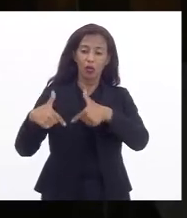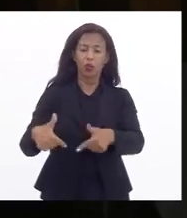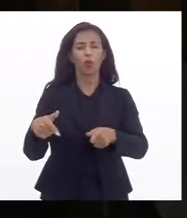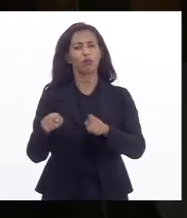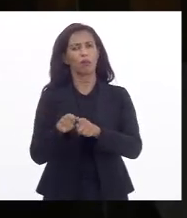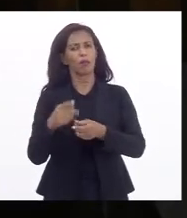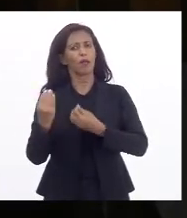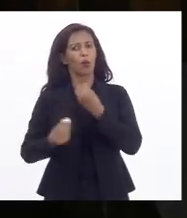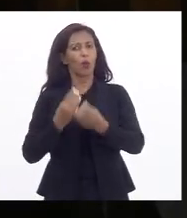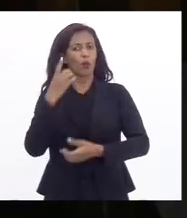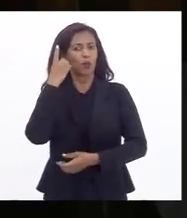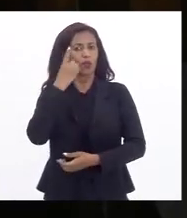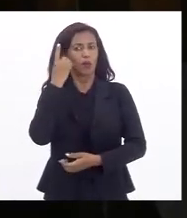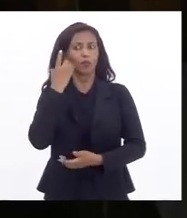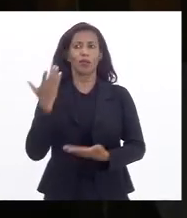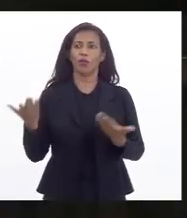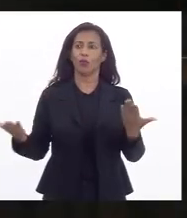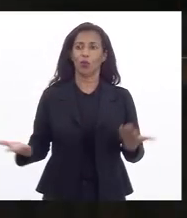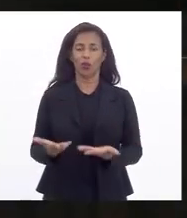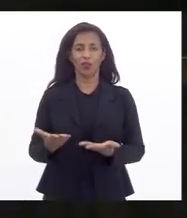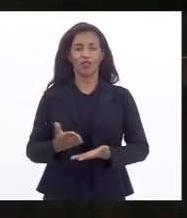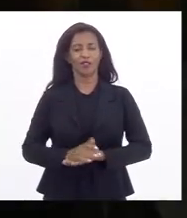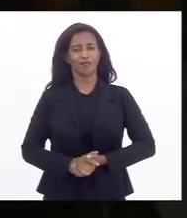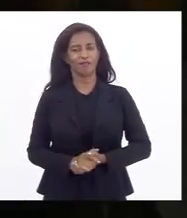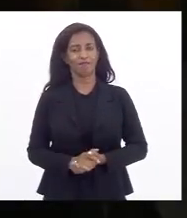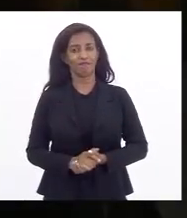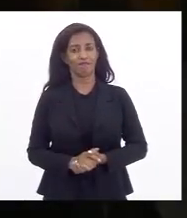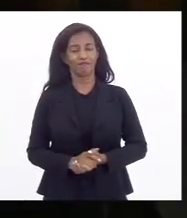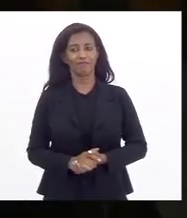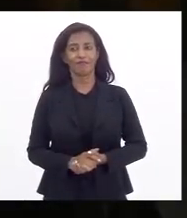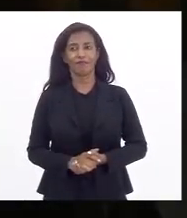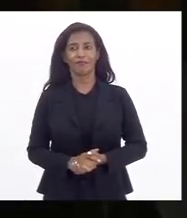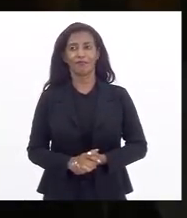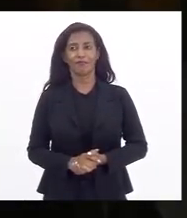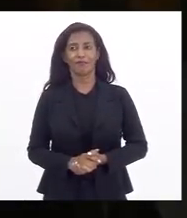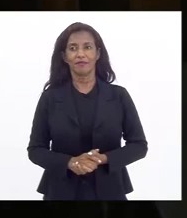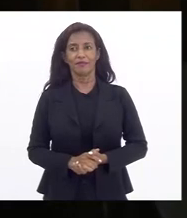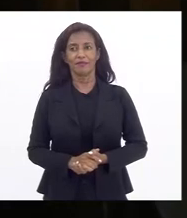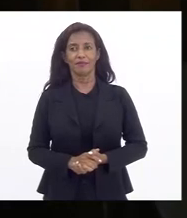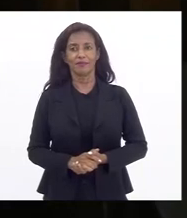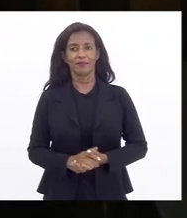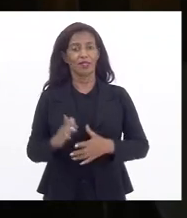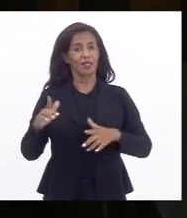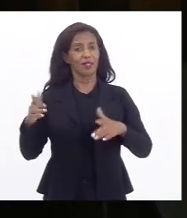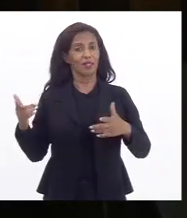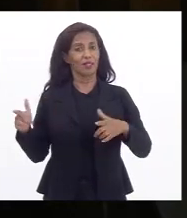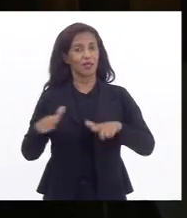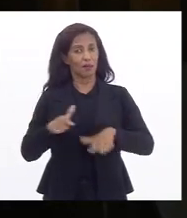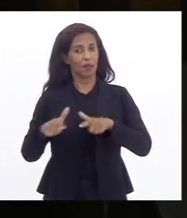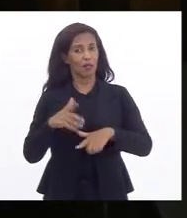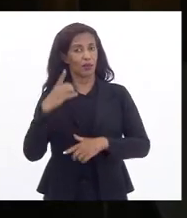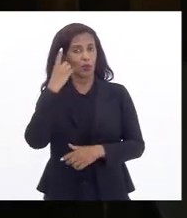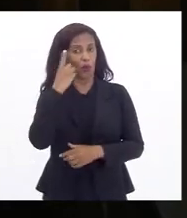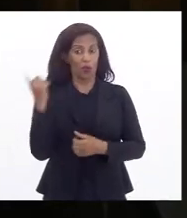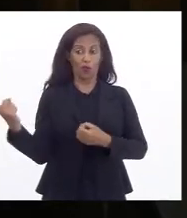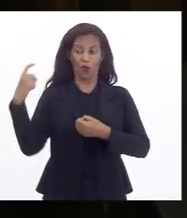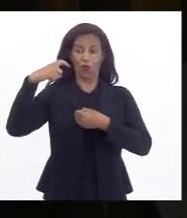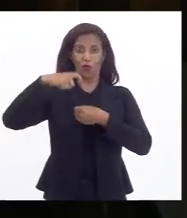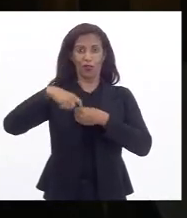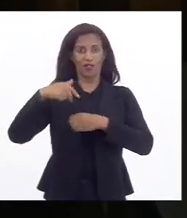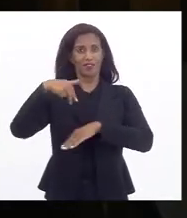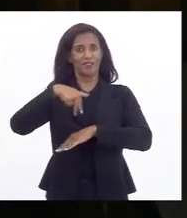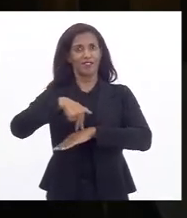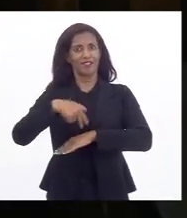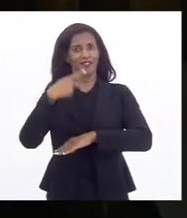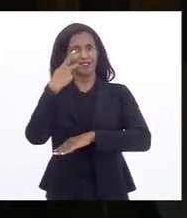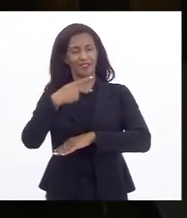como Deputado hoje tem a corrida parar para concluir Presidente atuando como Deputado e voltando aqui para